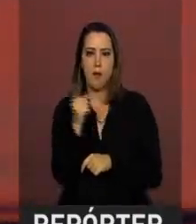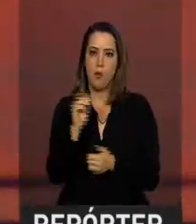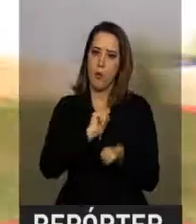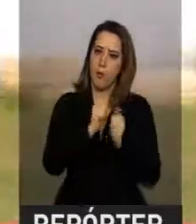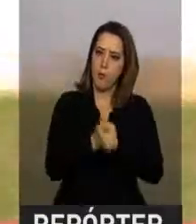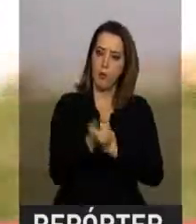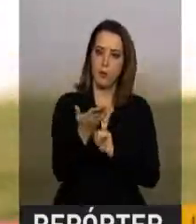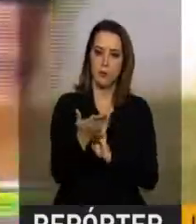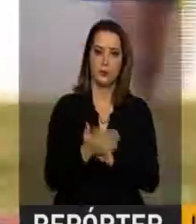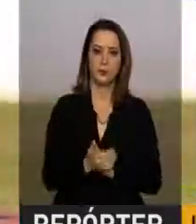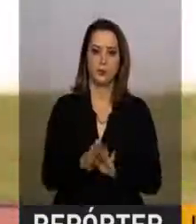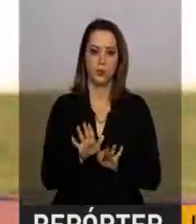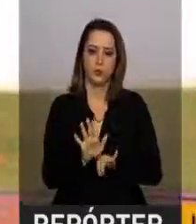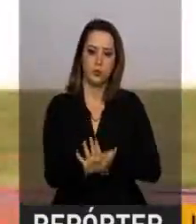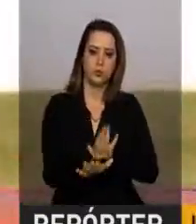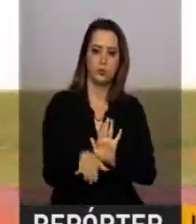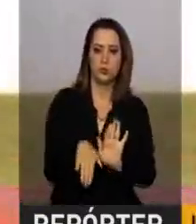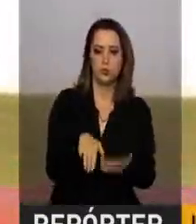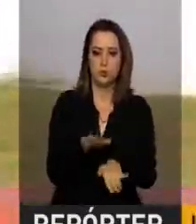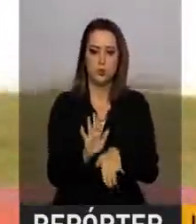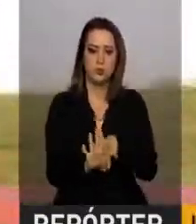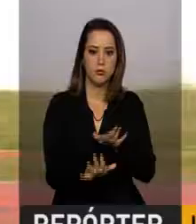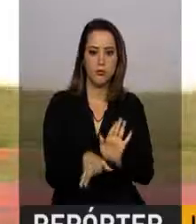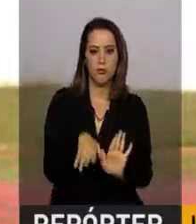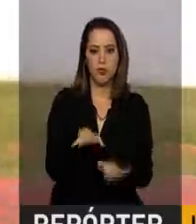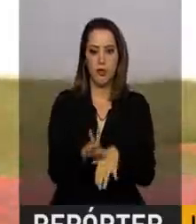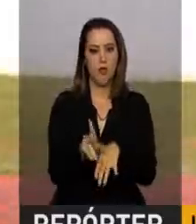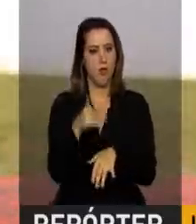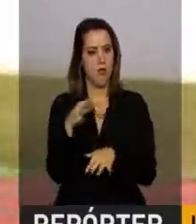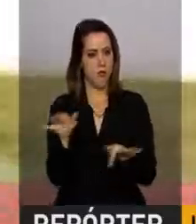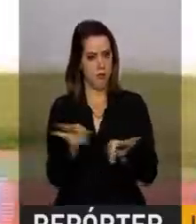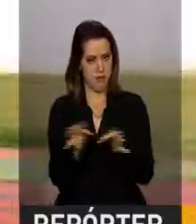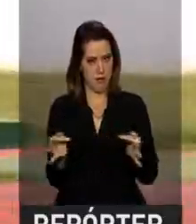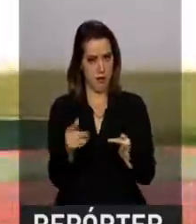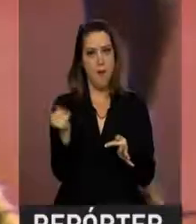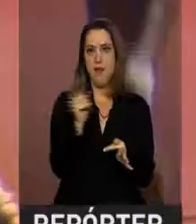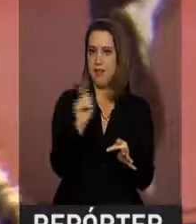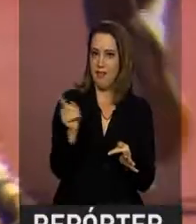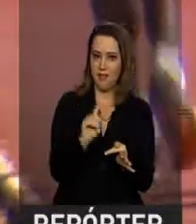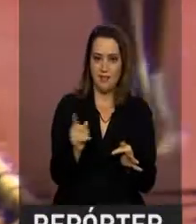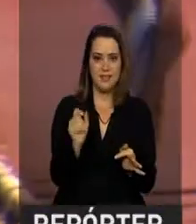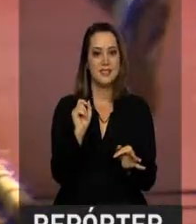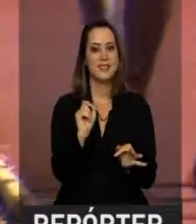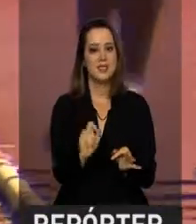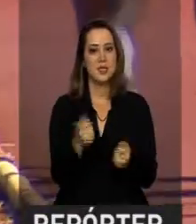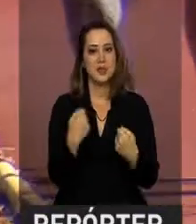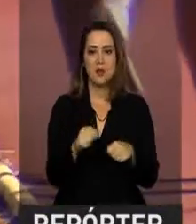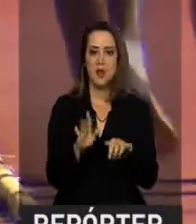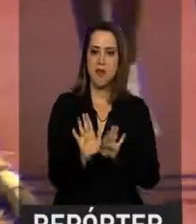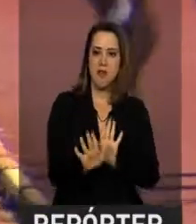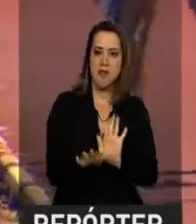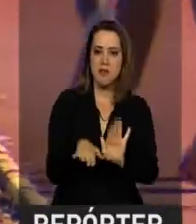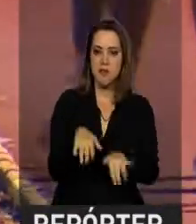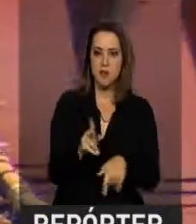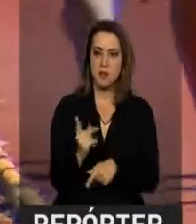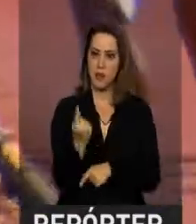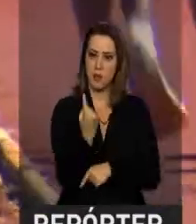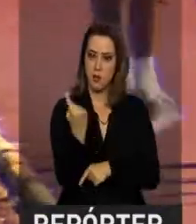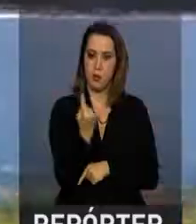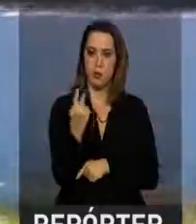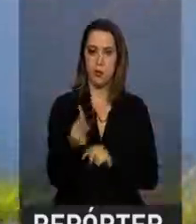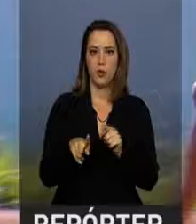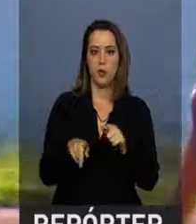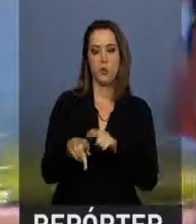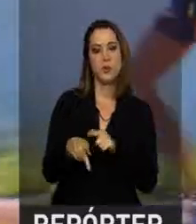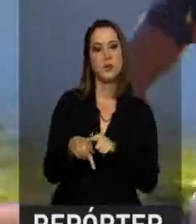os passos da marcha atlética parecem simples mas tem regras complexas além de caminhar mantendo sempre um dos pés no